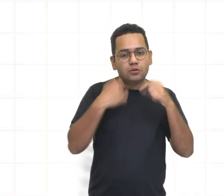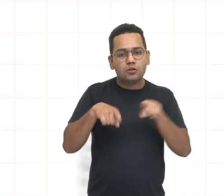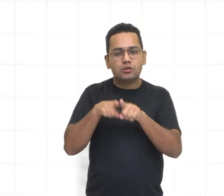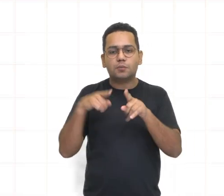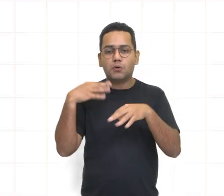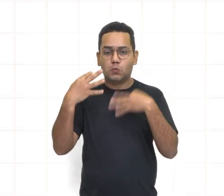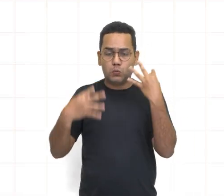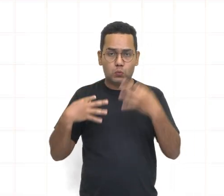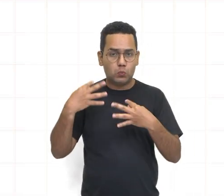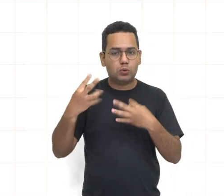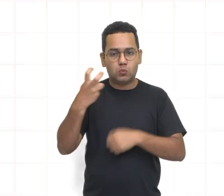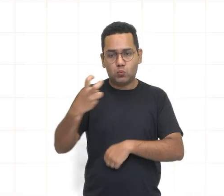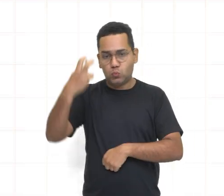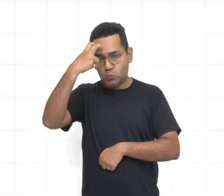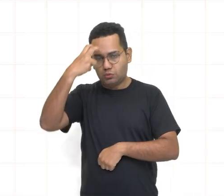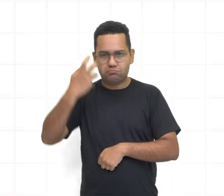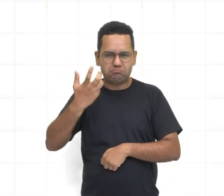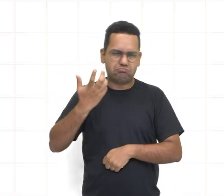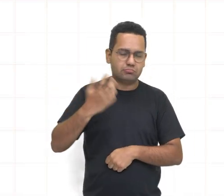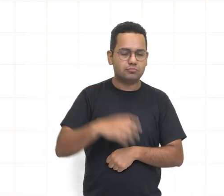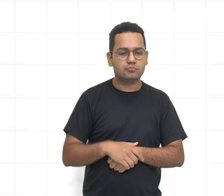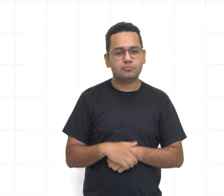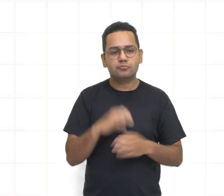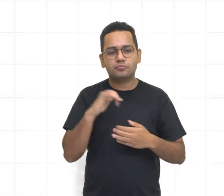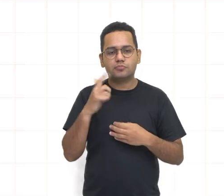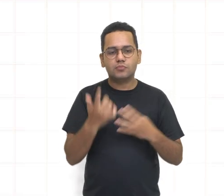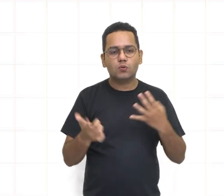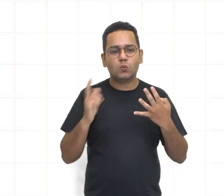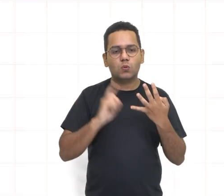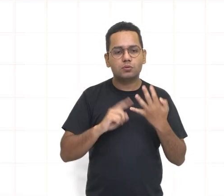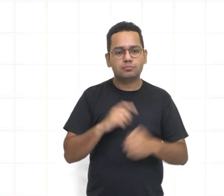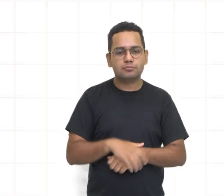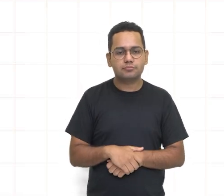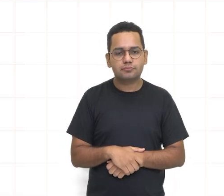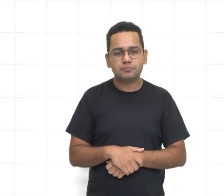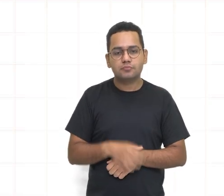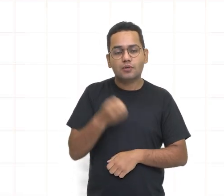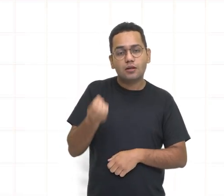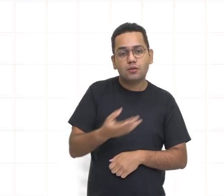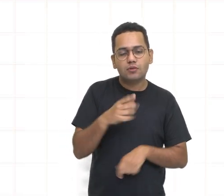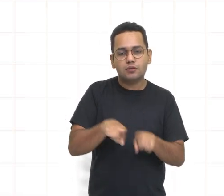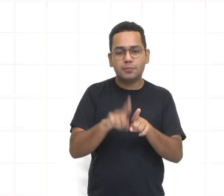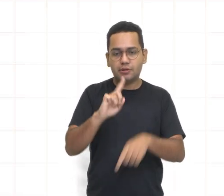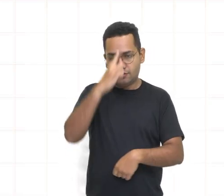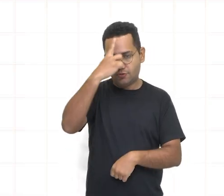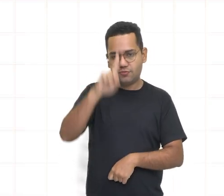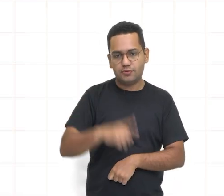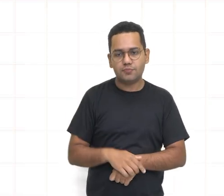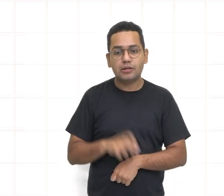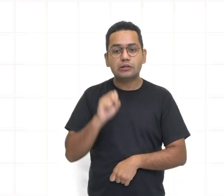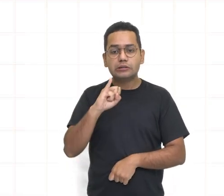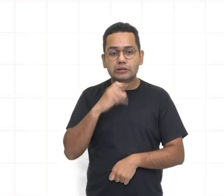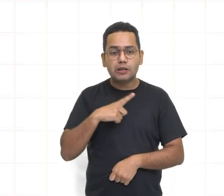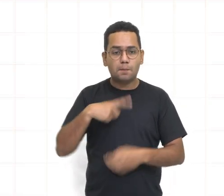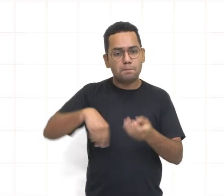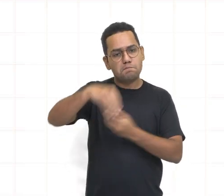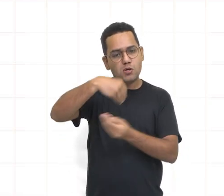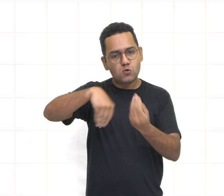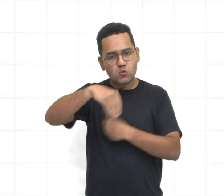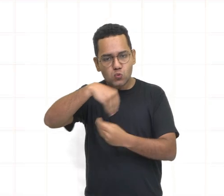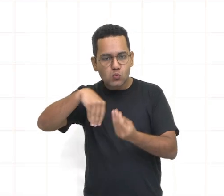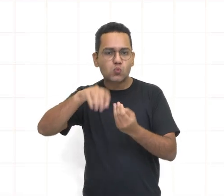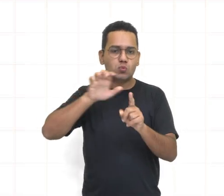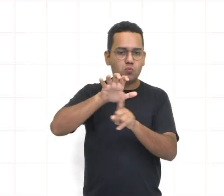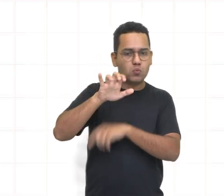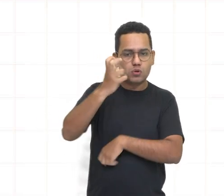da inovação e criatividade. A mistura de estilos e influências culturais pode levar à inovação e